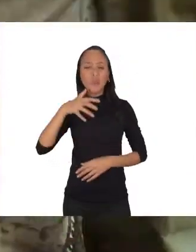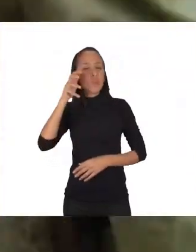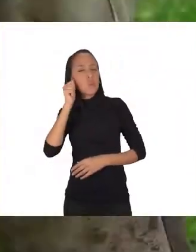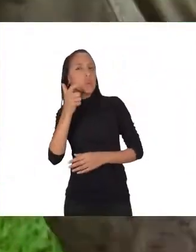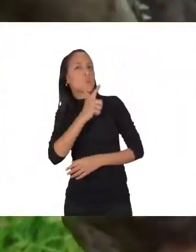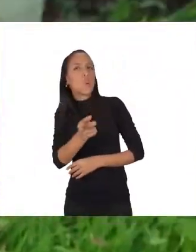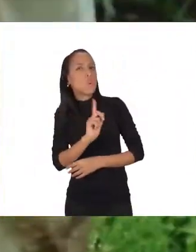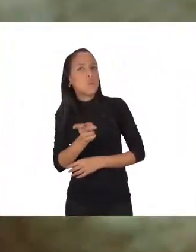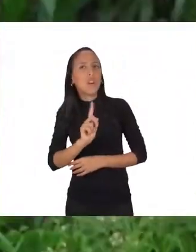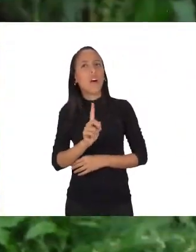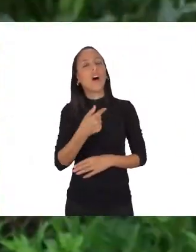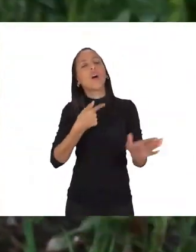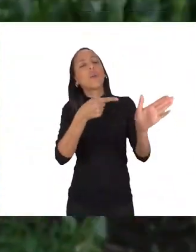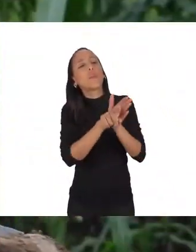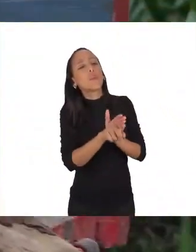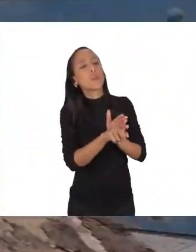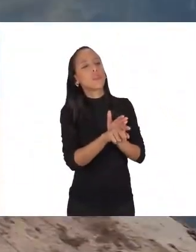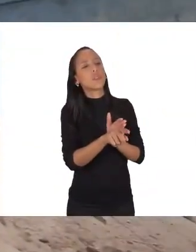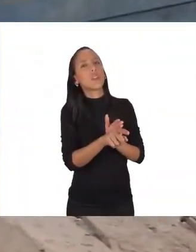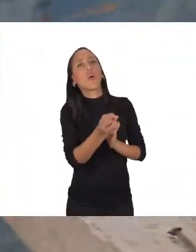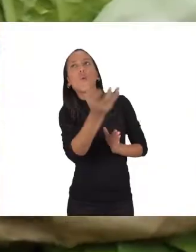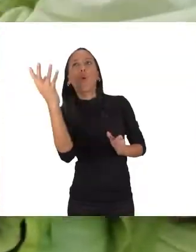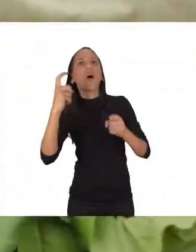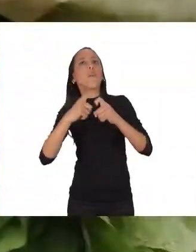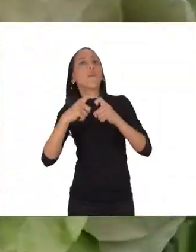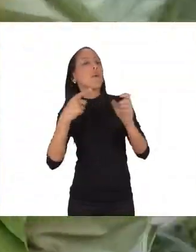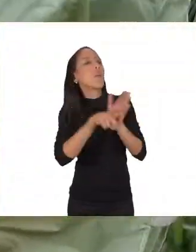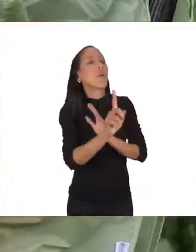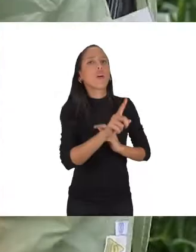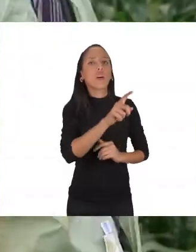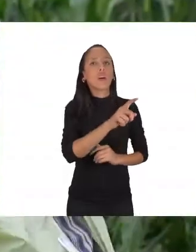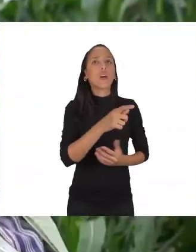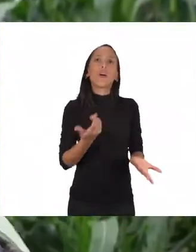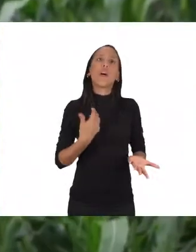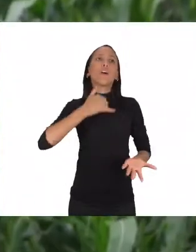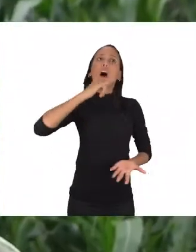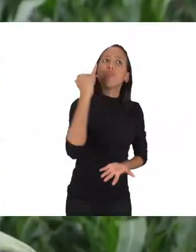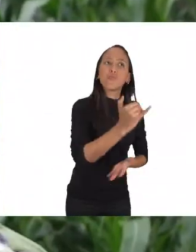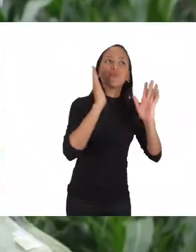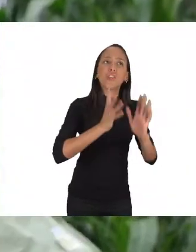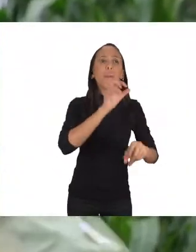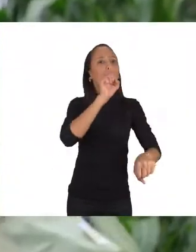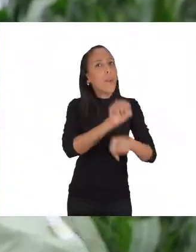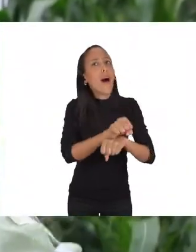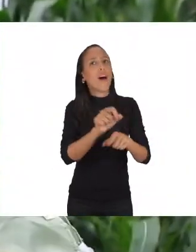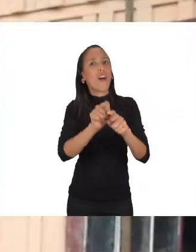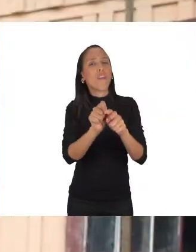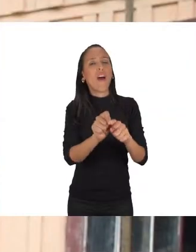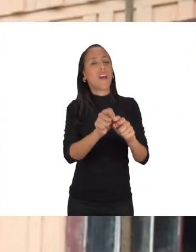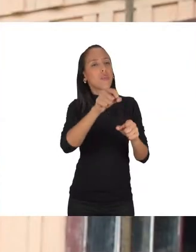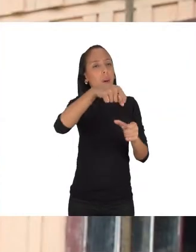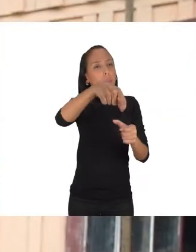E vamos contar quantas vezes os médicos aqui no posto contaram. Mas nós não falemos para vocês parem de plantar essa praga, esse